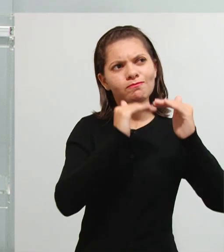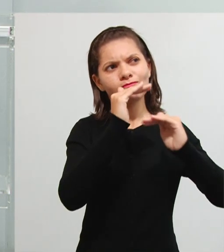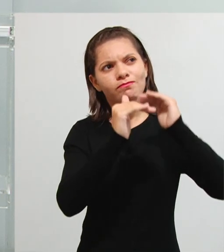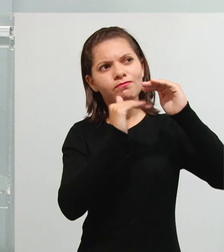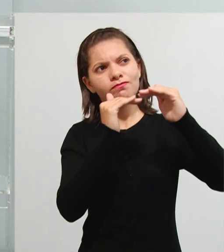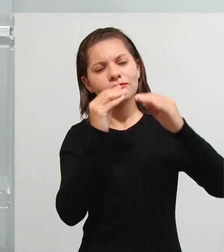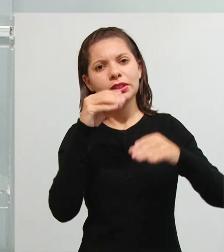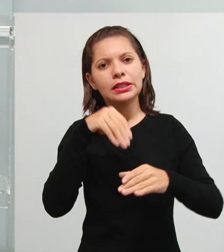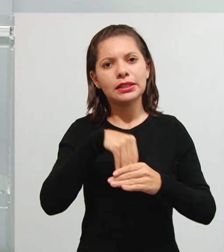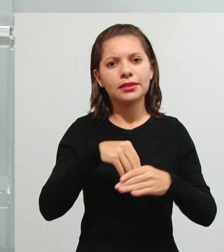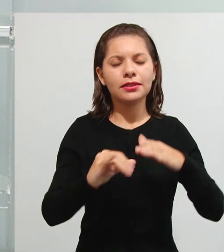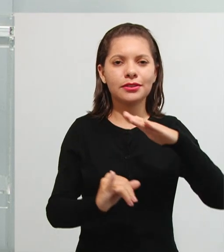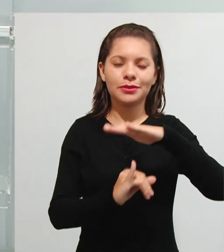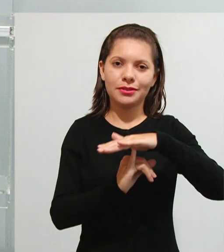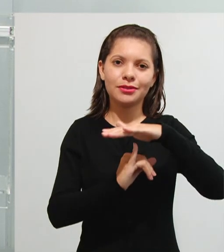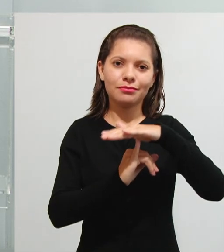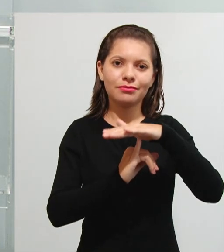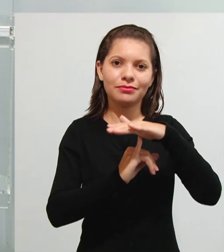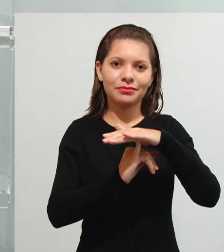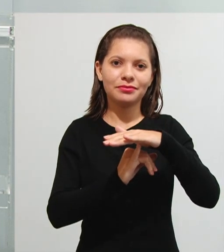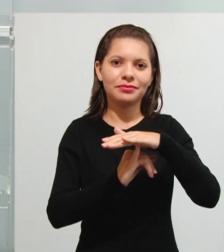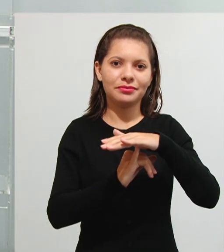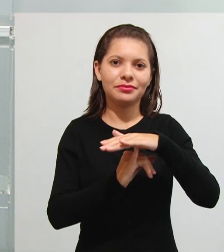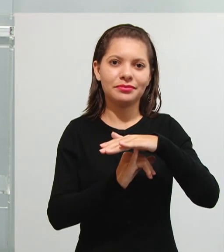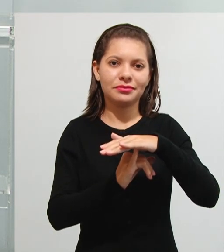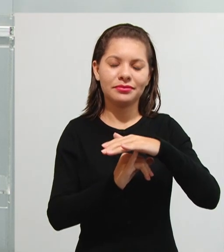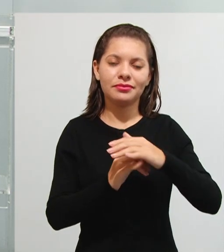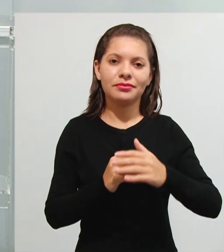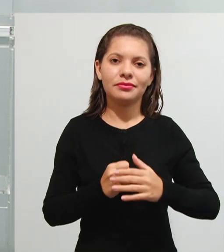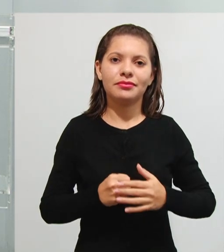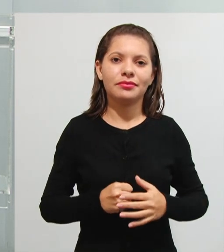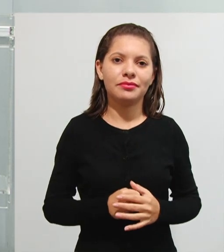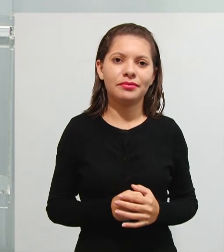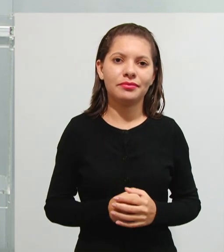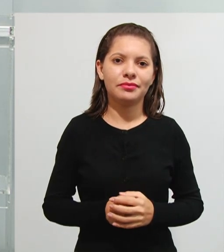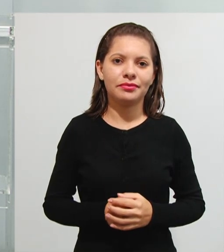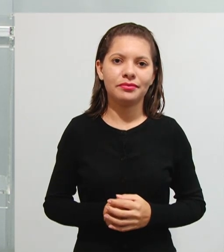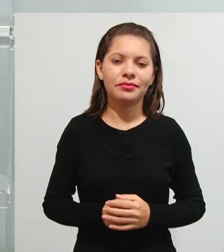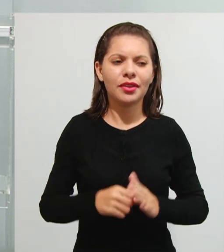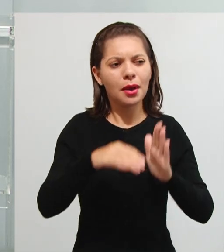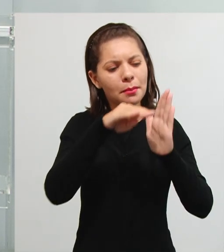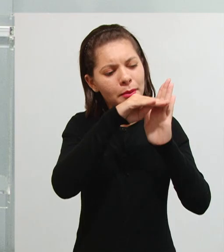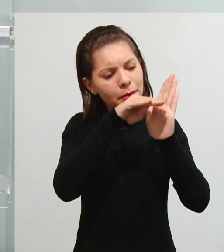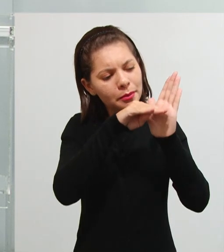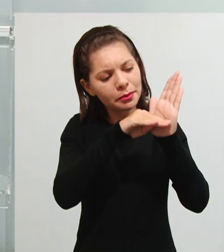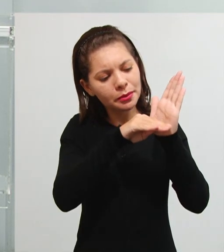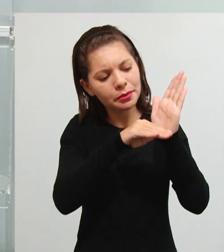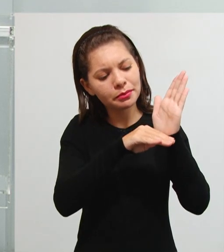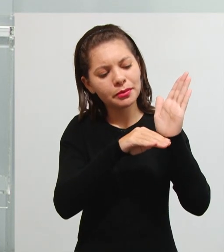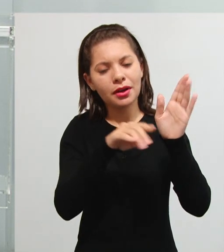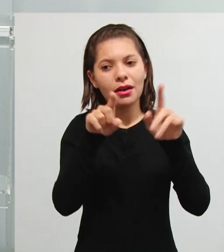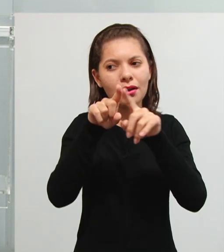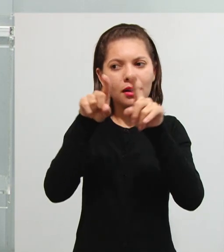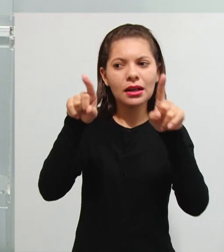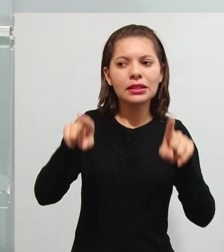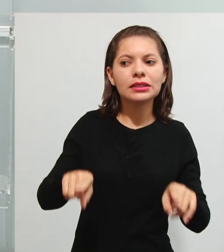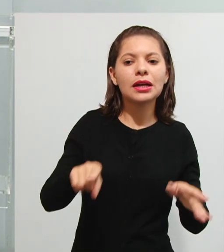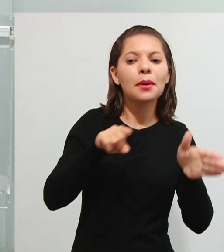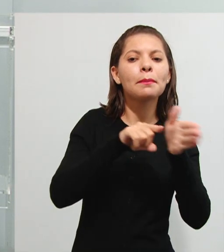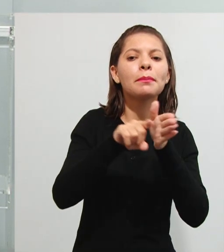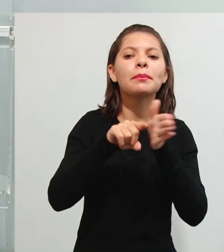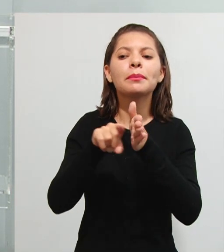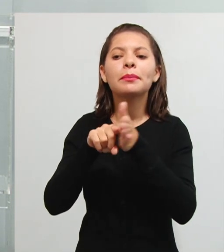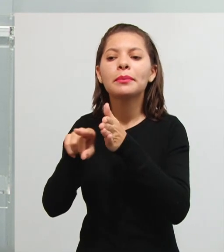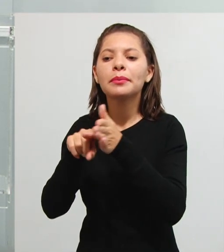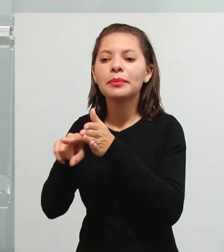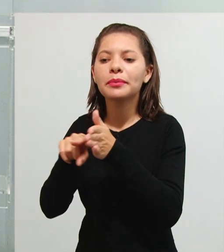instituição isso é literalmente feito assim mesmo tipo um formulário de pessoa vai dizer se tá bom o